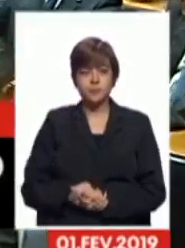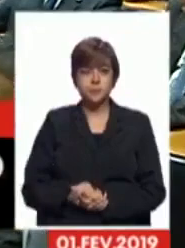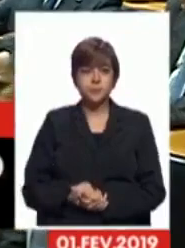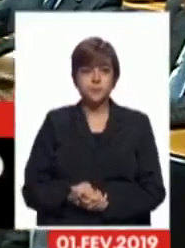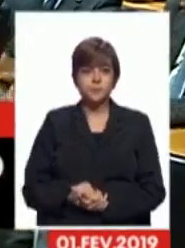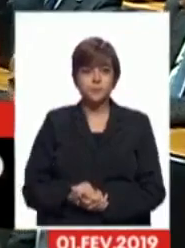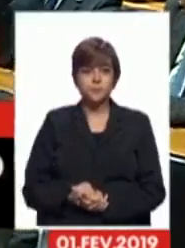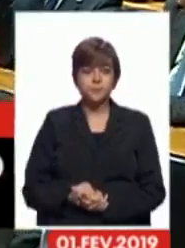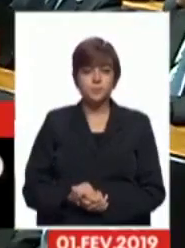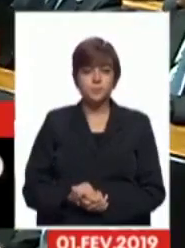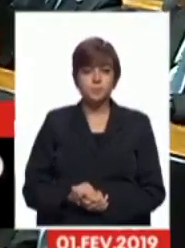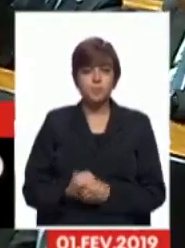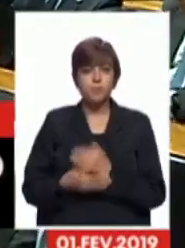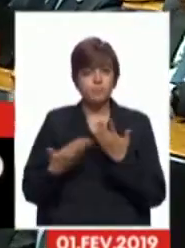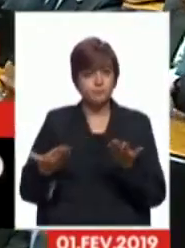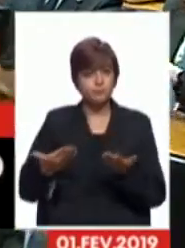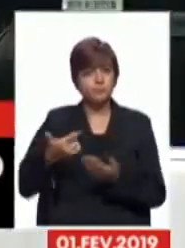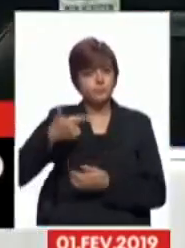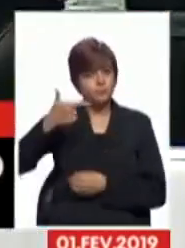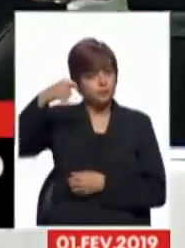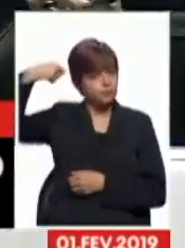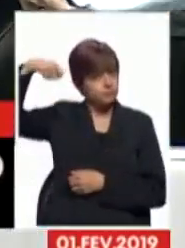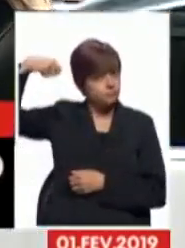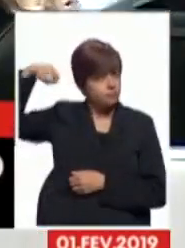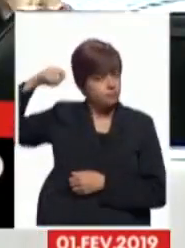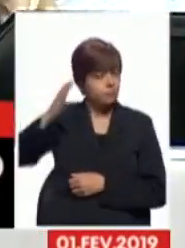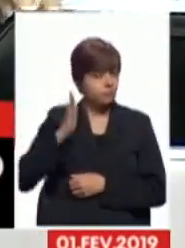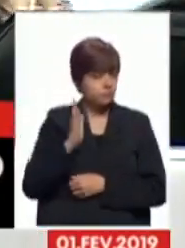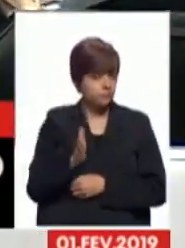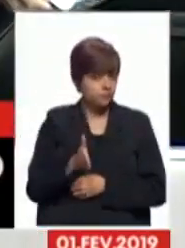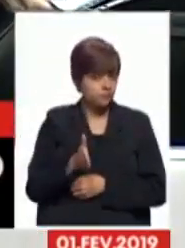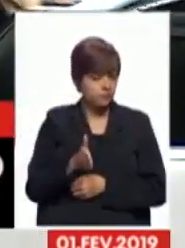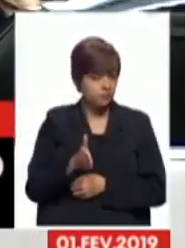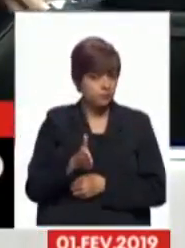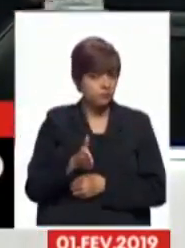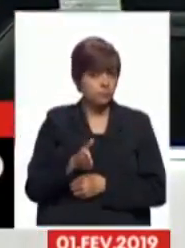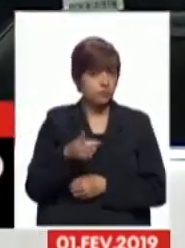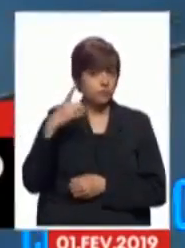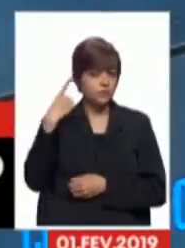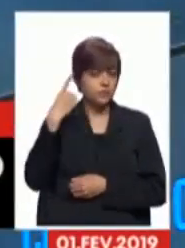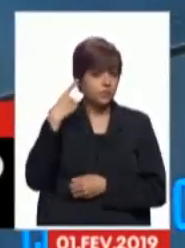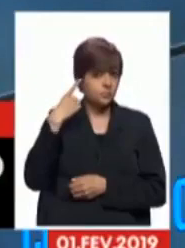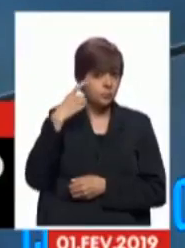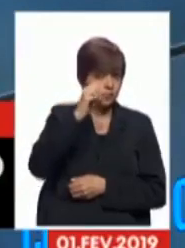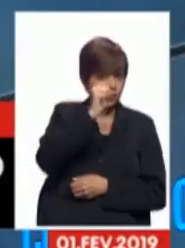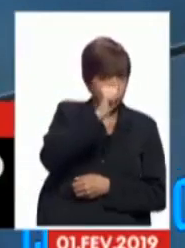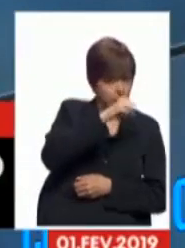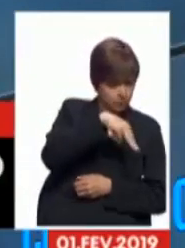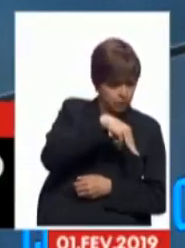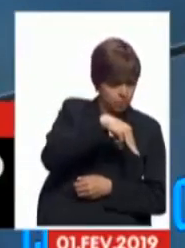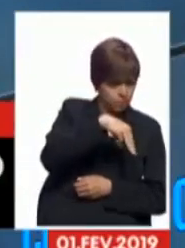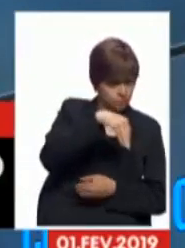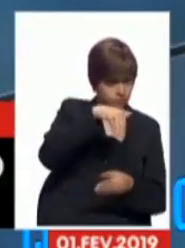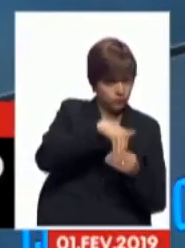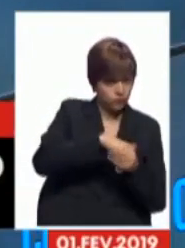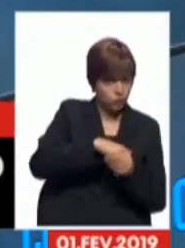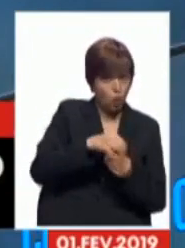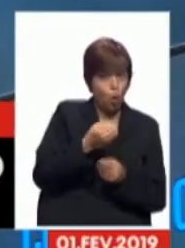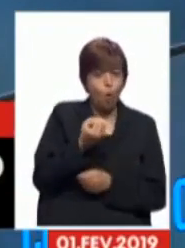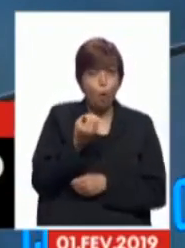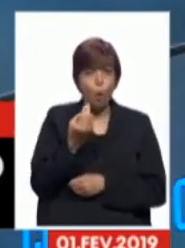Lembrando que esta é a segunda chamada e os deputados podem votar sim ou em branco. Votaram